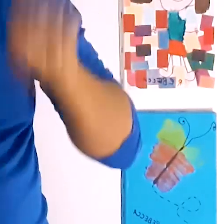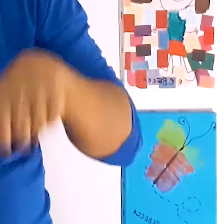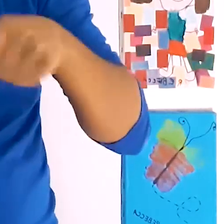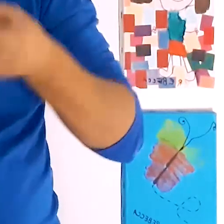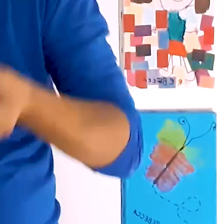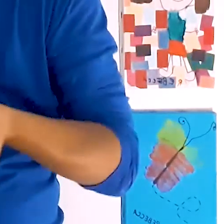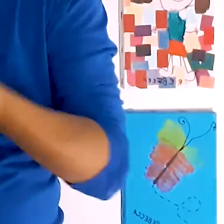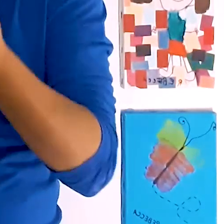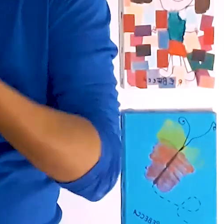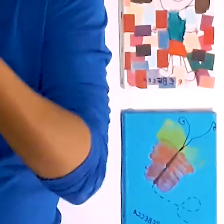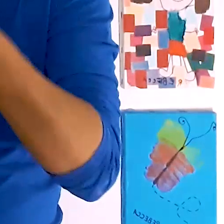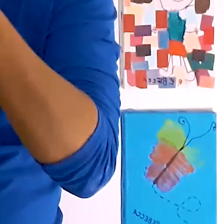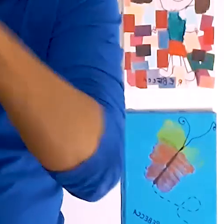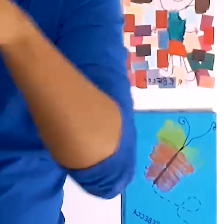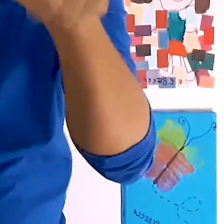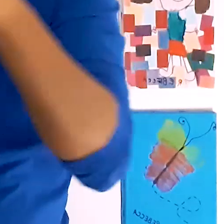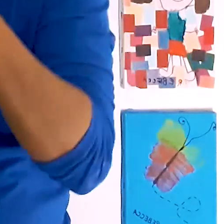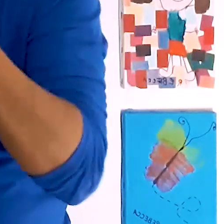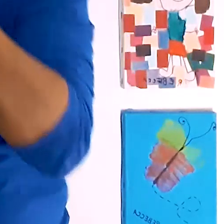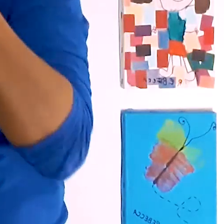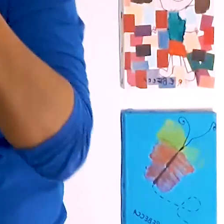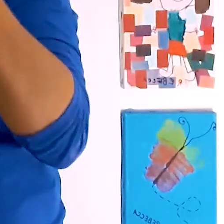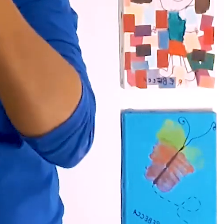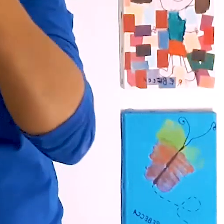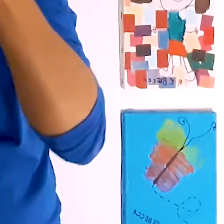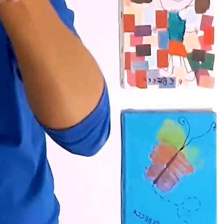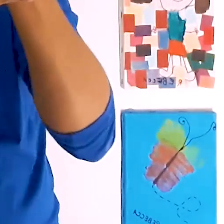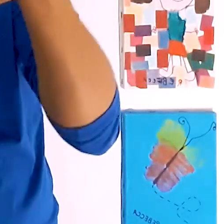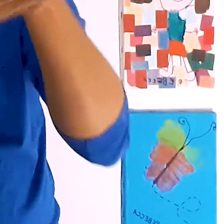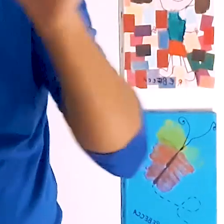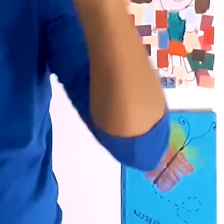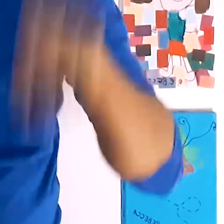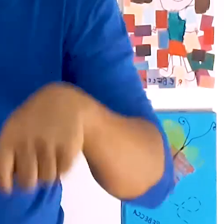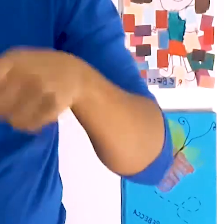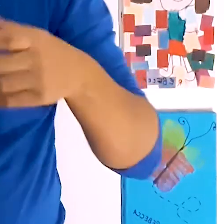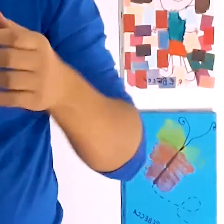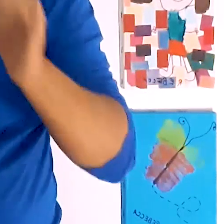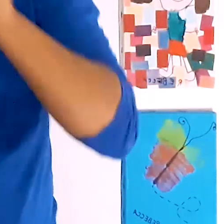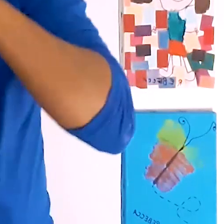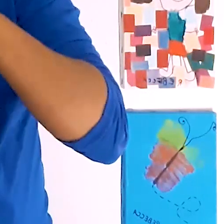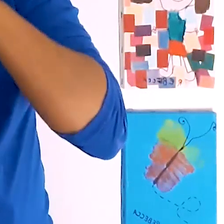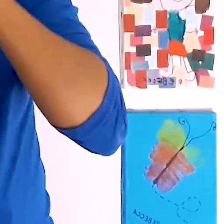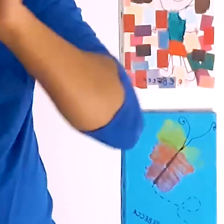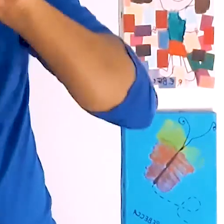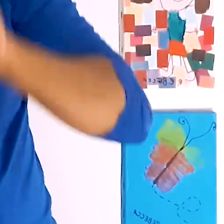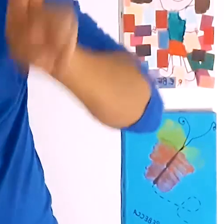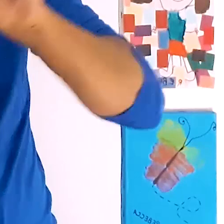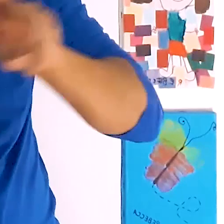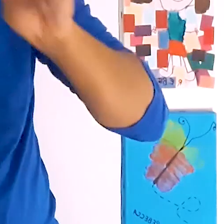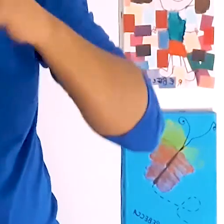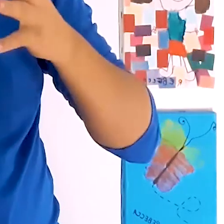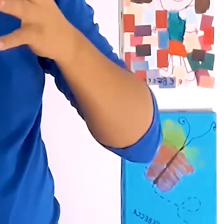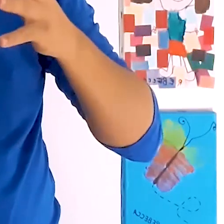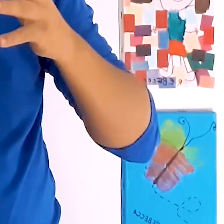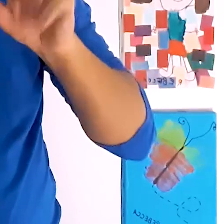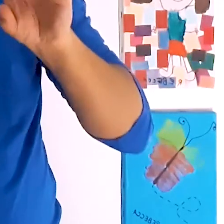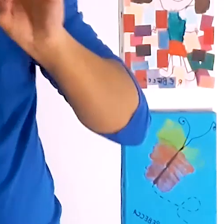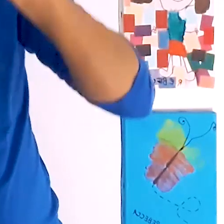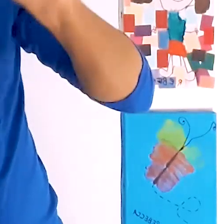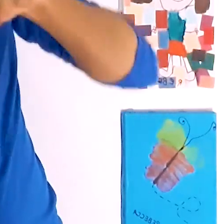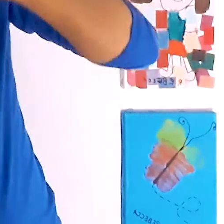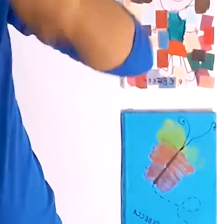foi possível a criação de outras formas de transporte. Por exemplo,